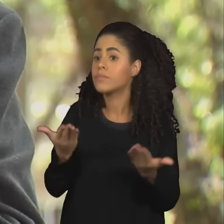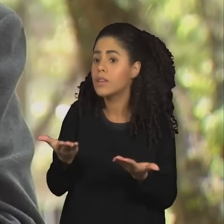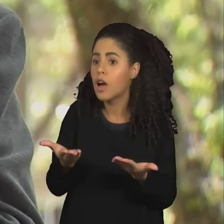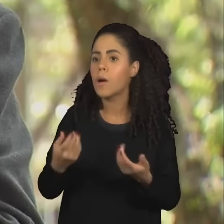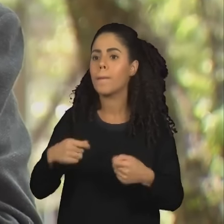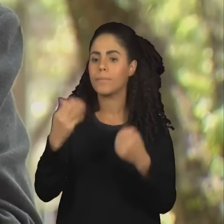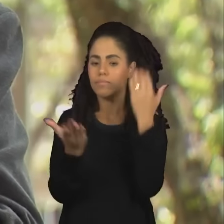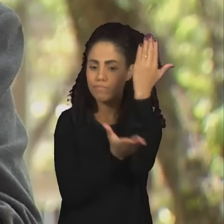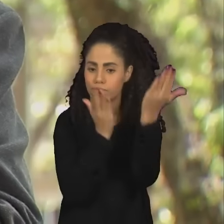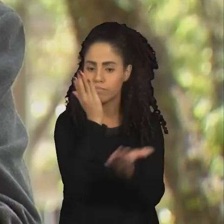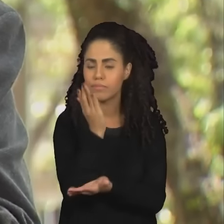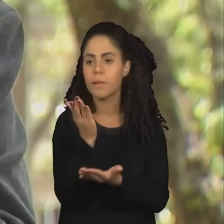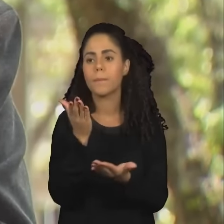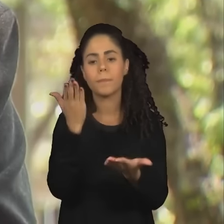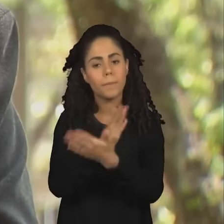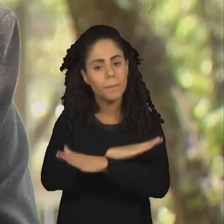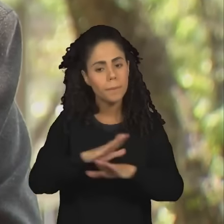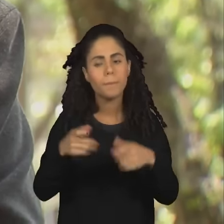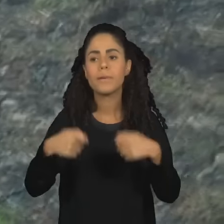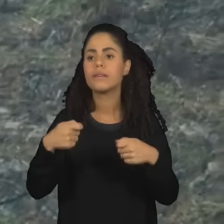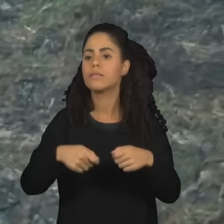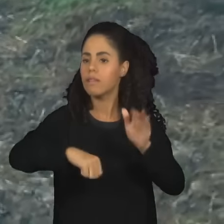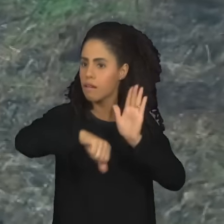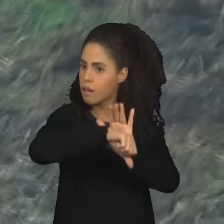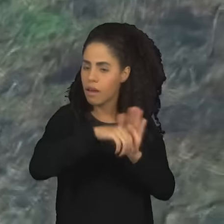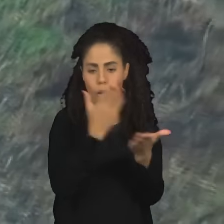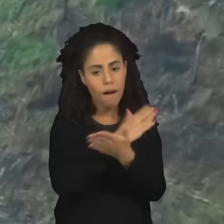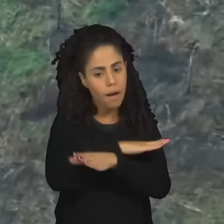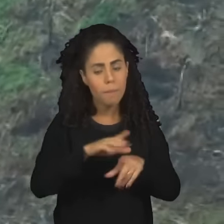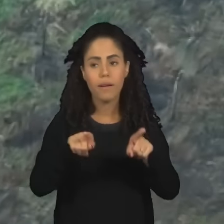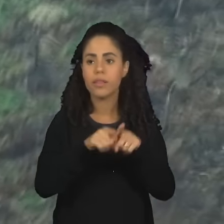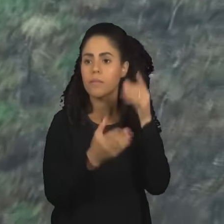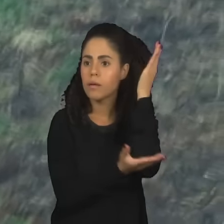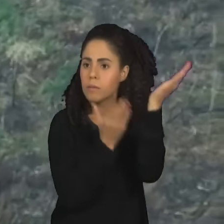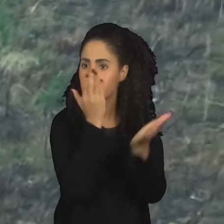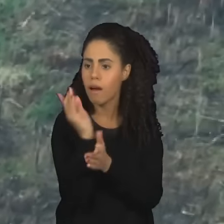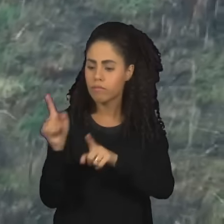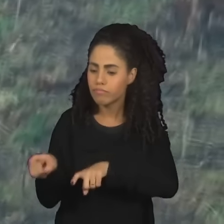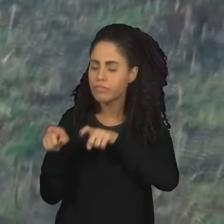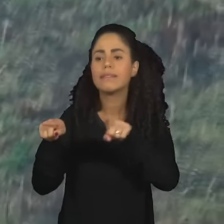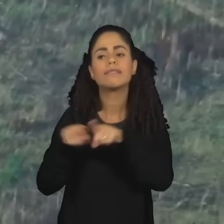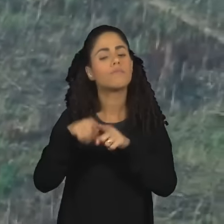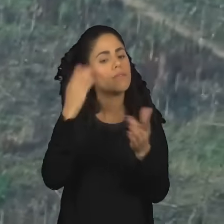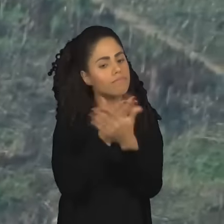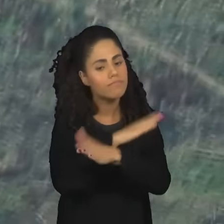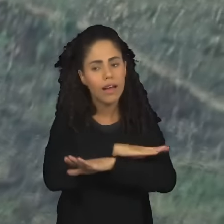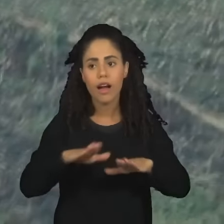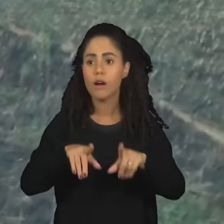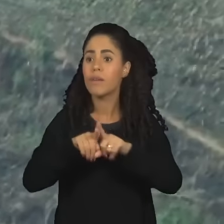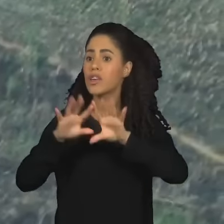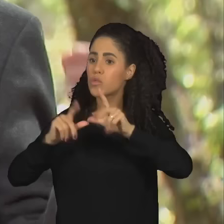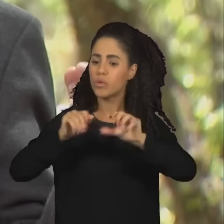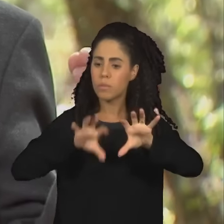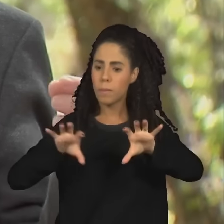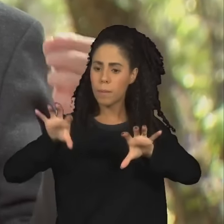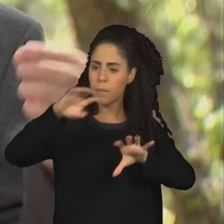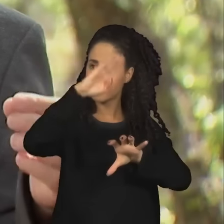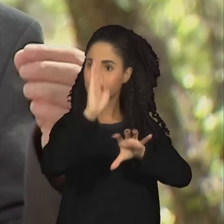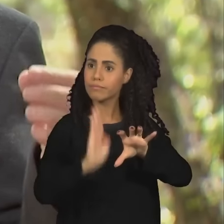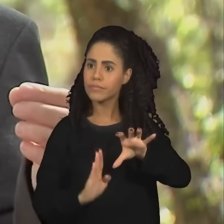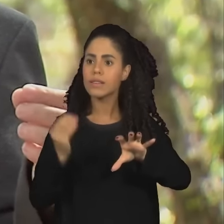com o desmatamento ilegal e o desmatamento legal em todos os biomas brasileiros, trabalhar